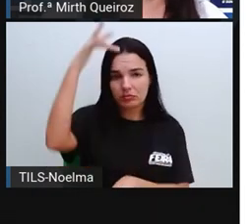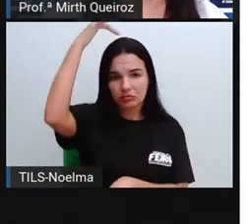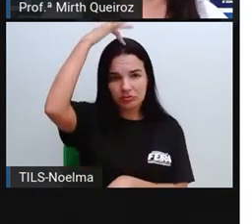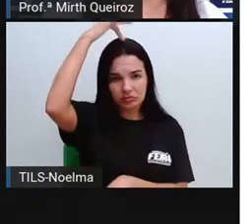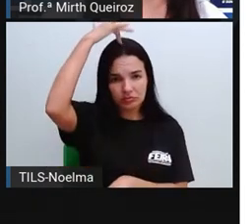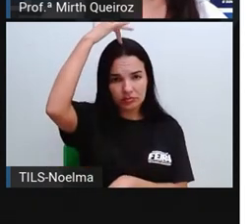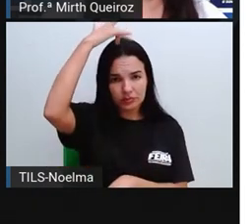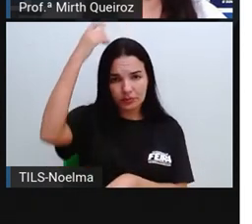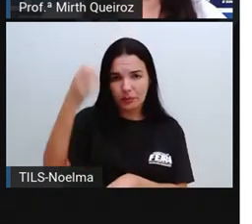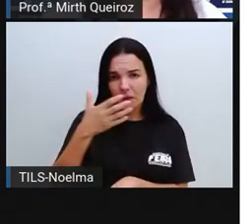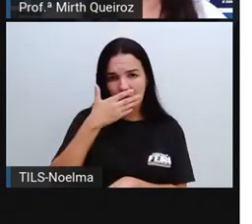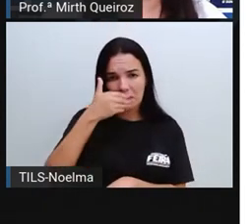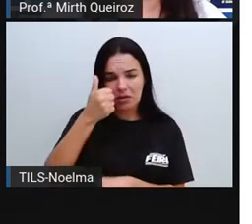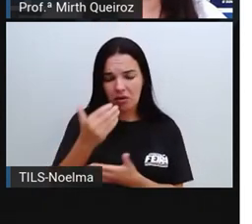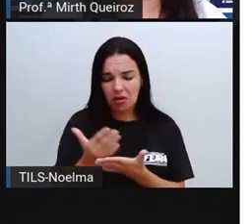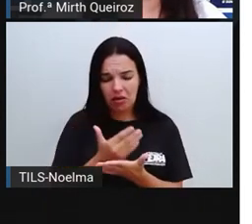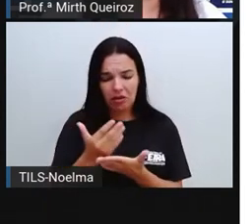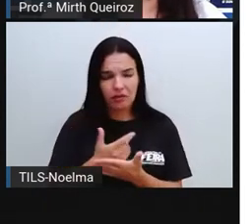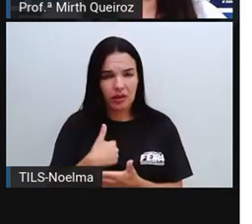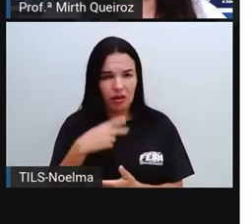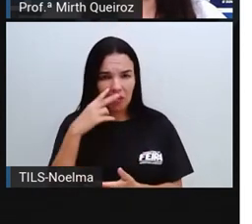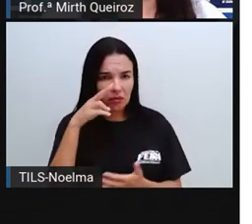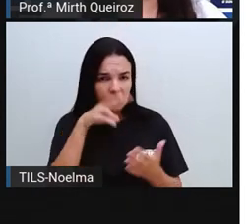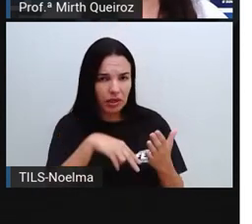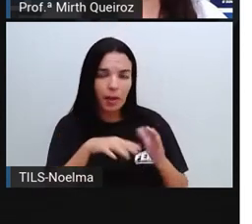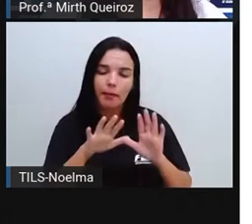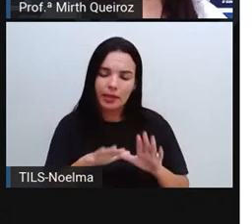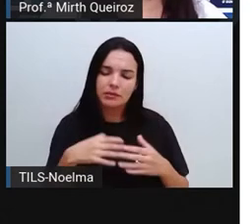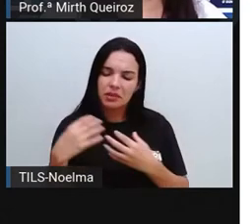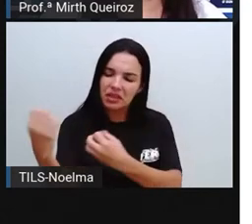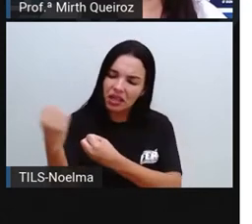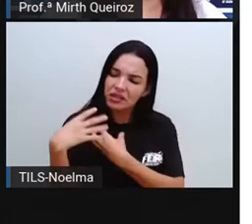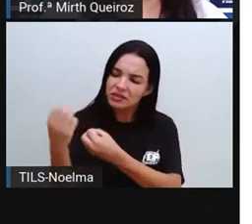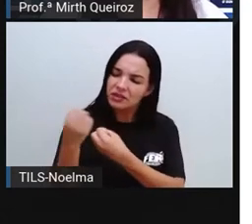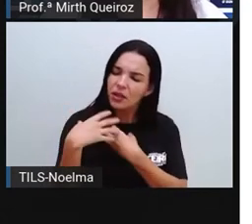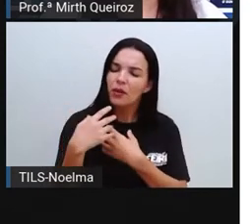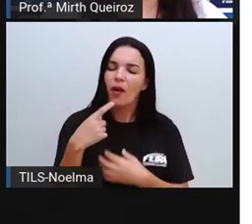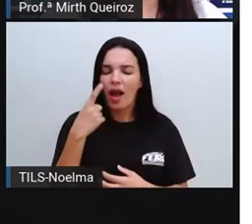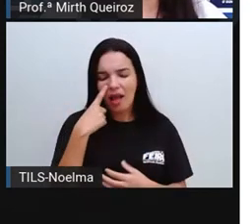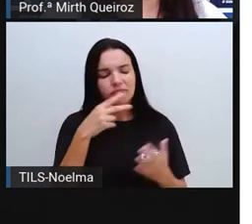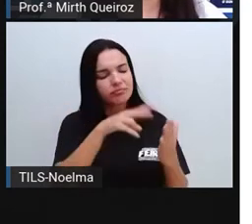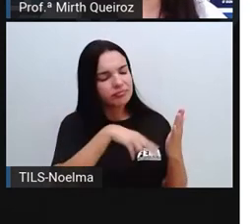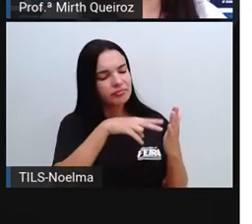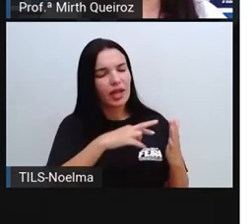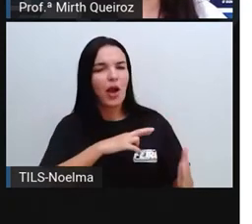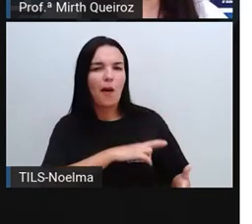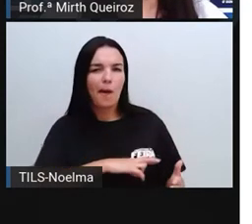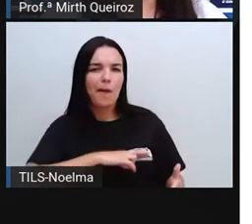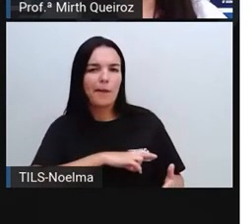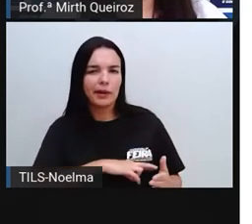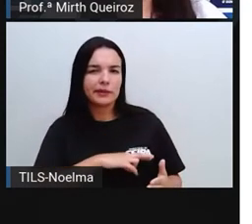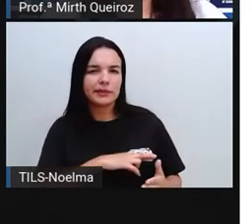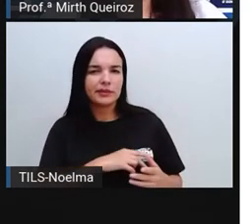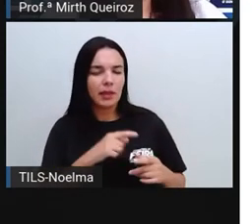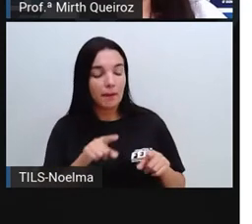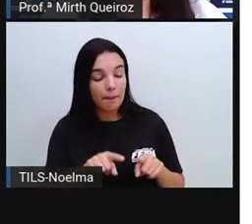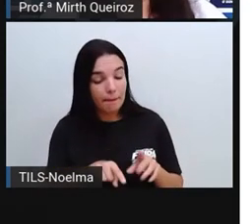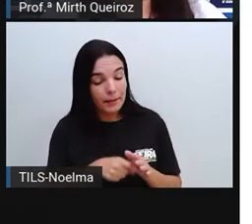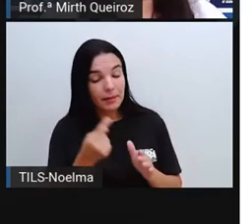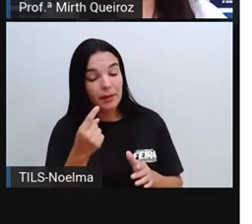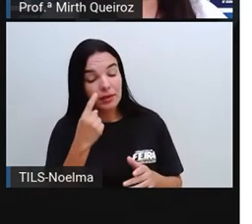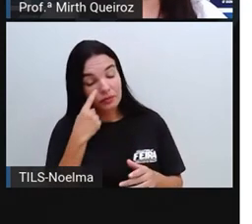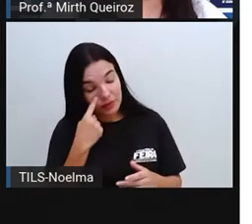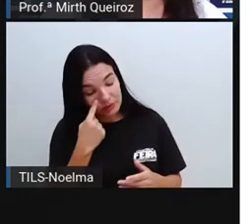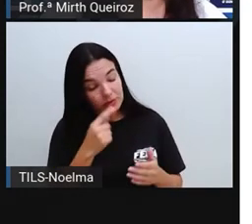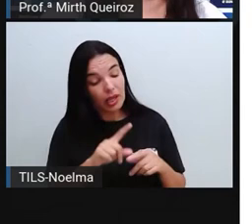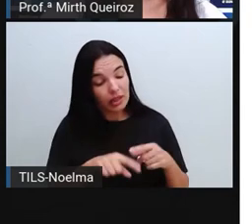li, mas foi ele que me ensinou a ler romances e gostar deles, desconfiando primeiro, abrindo trilhas